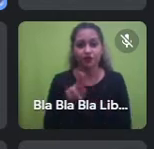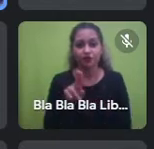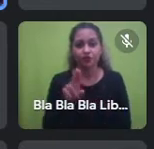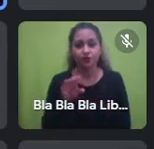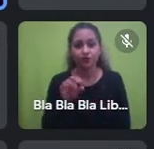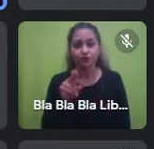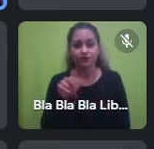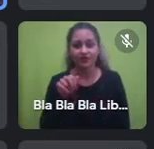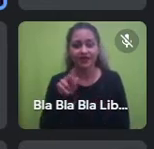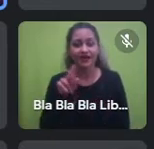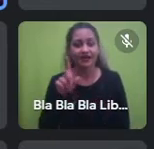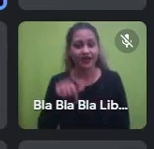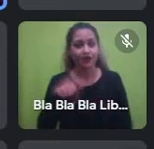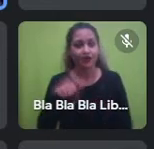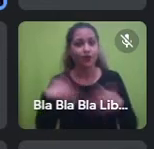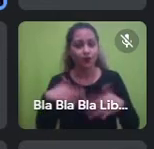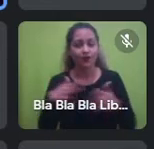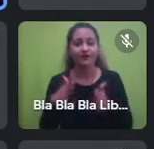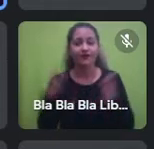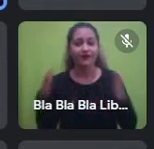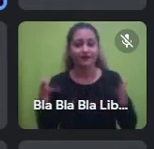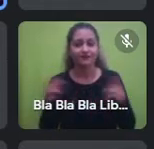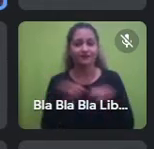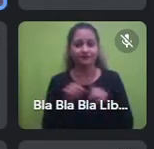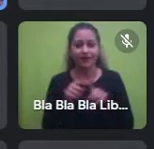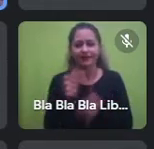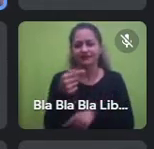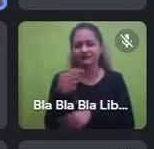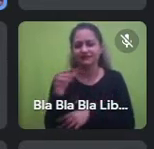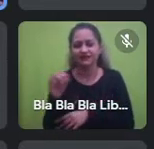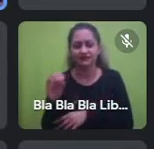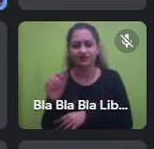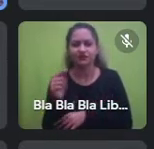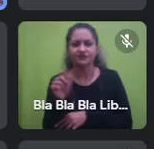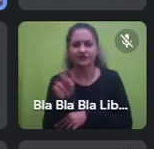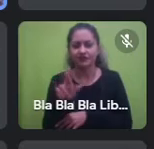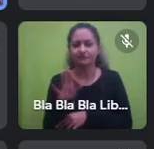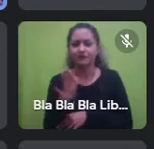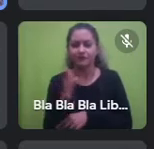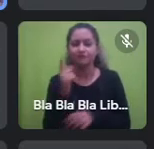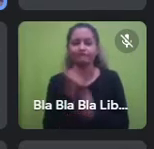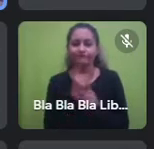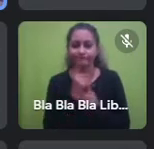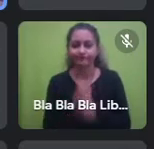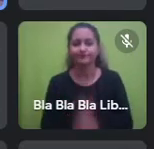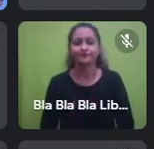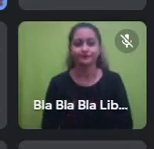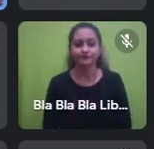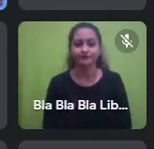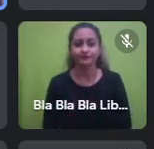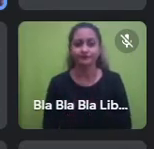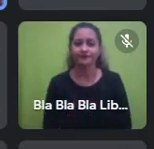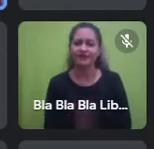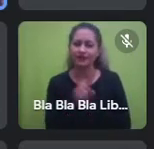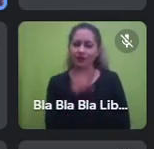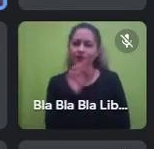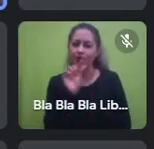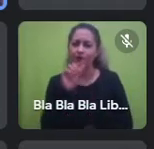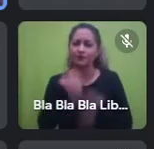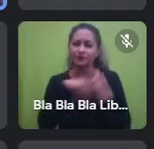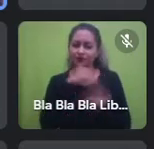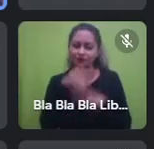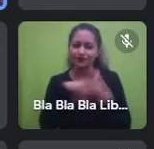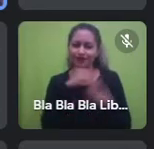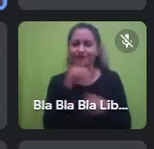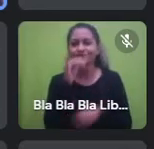tá? É de 700 gramas, mais ou menos, a gente encontrar. Aqui está um pouquinho misturado com